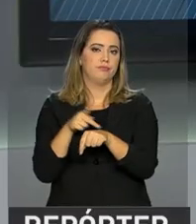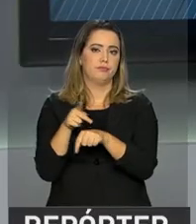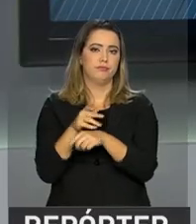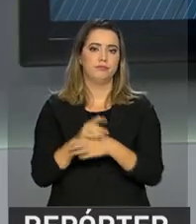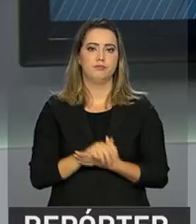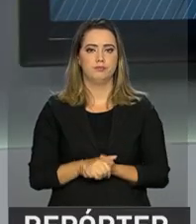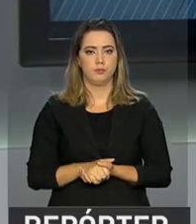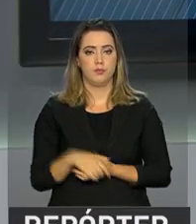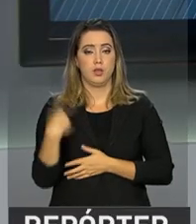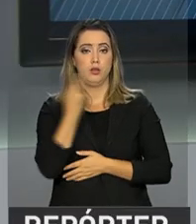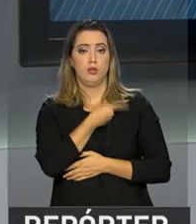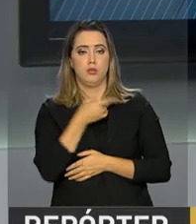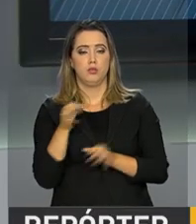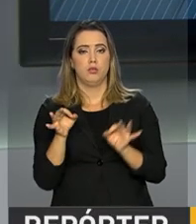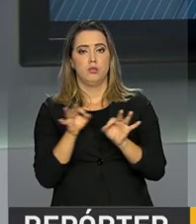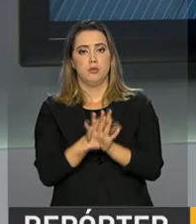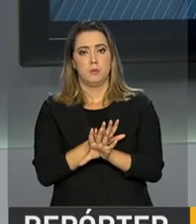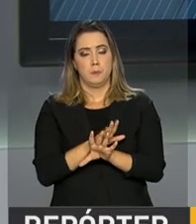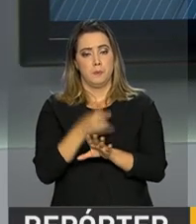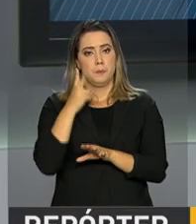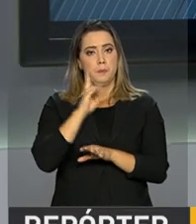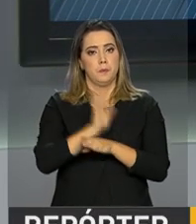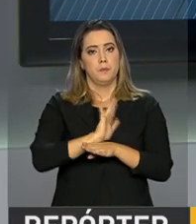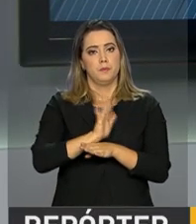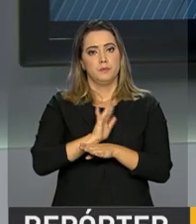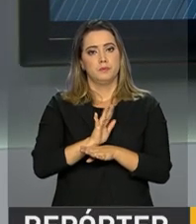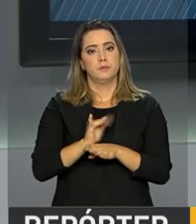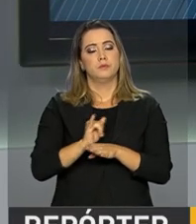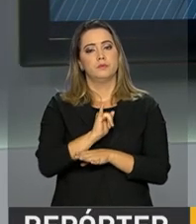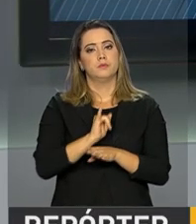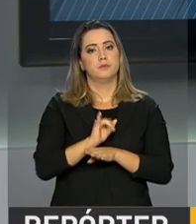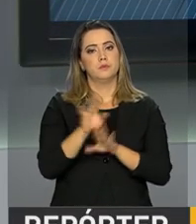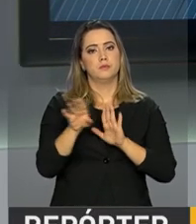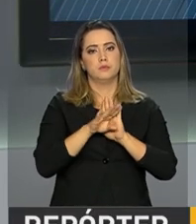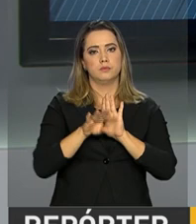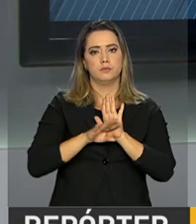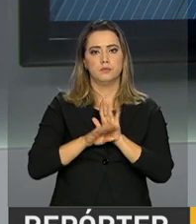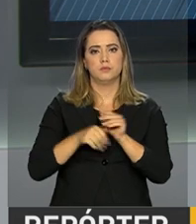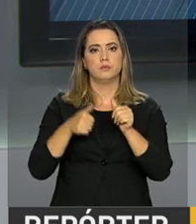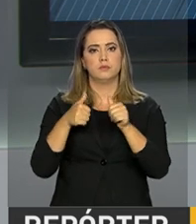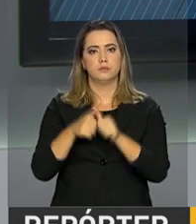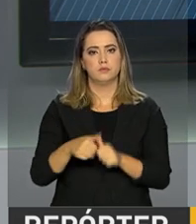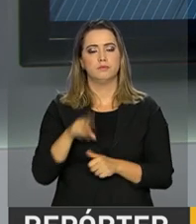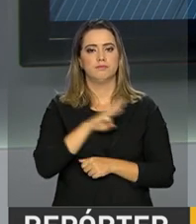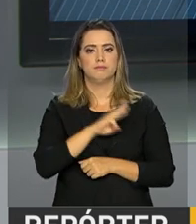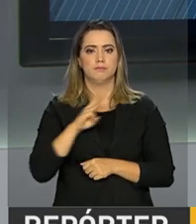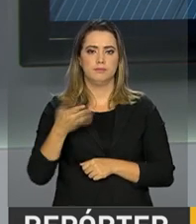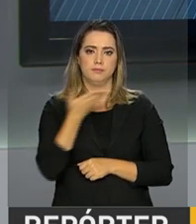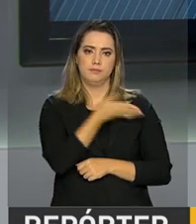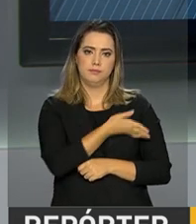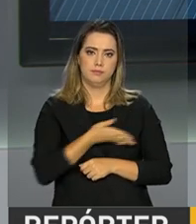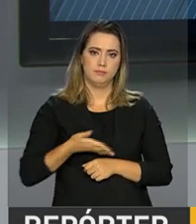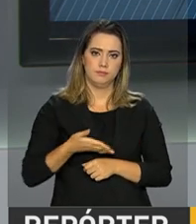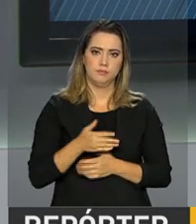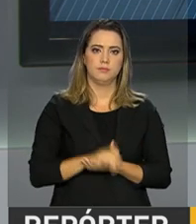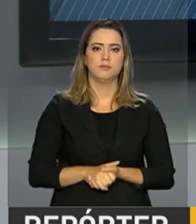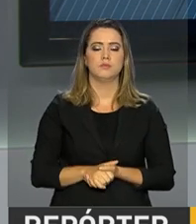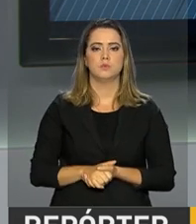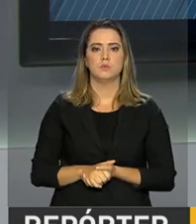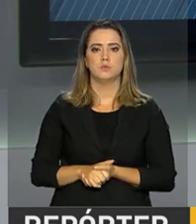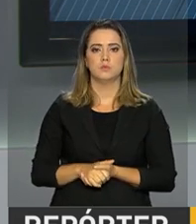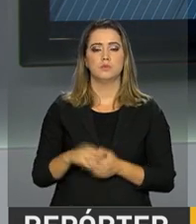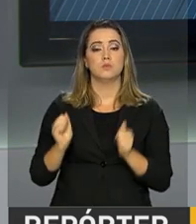nós ficamos por aqui você pode rever as reportagens no youtube e toda a nossa programação também está na página da nbr na